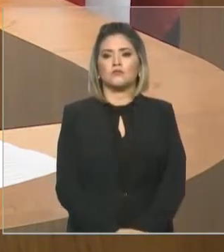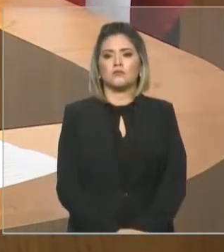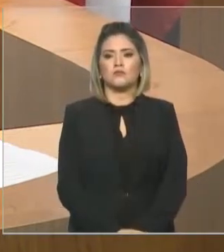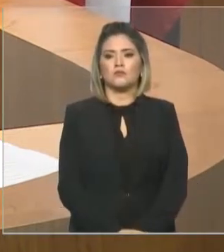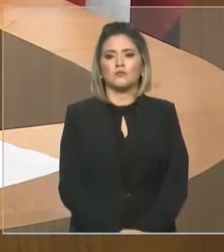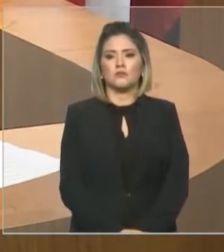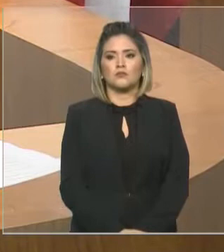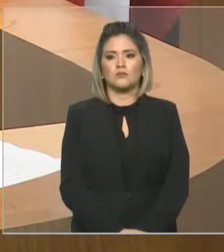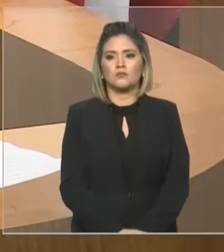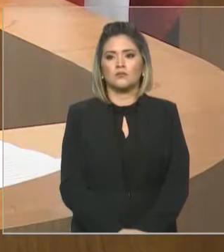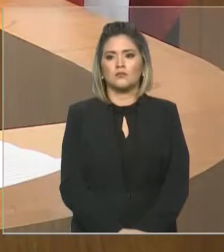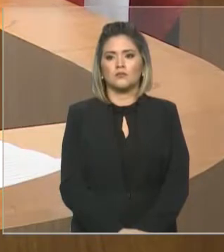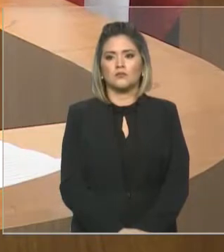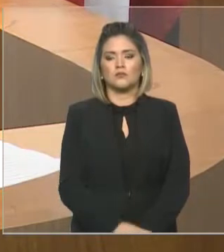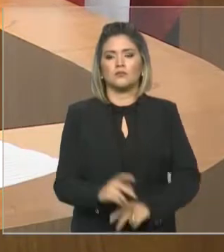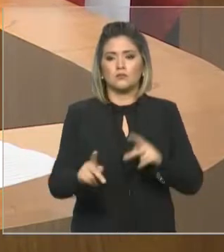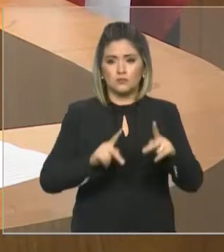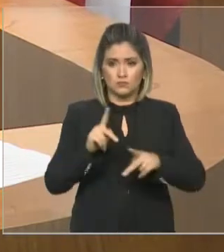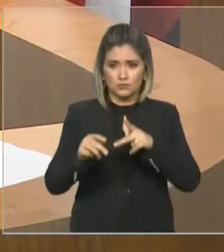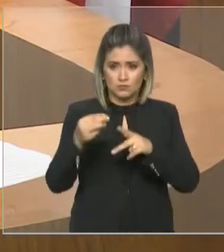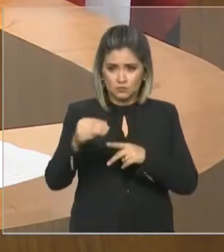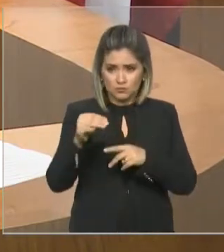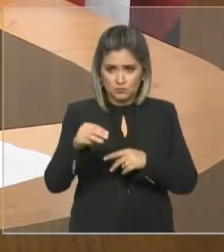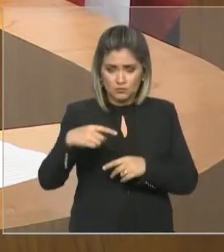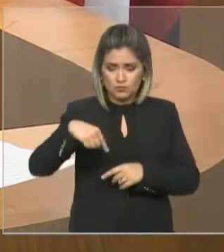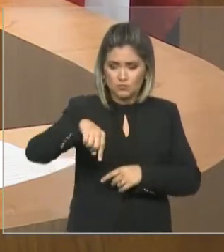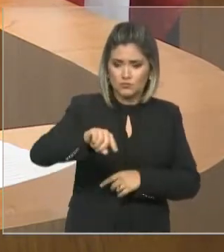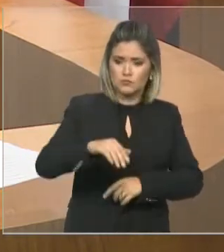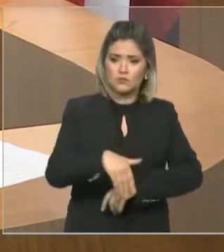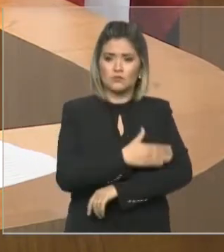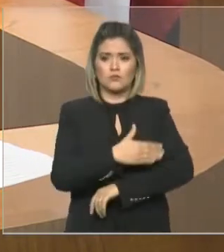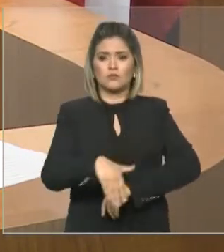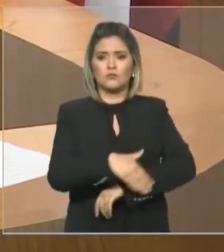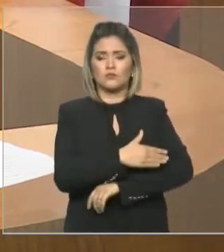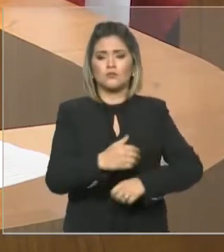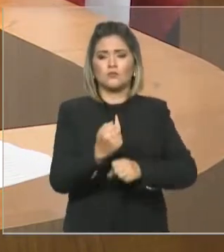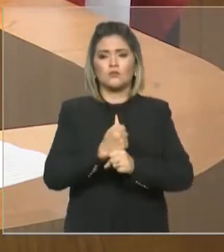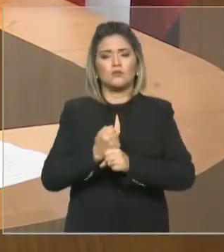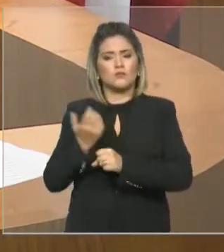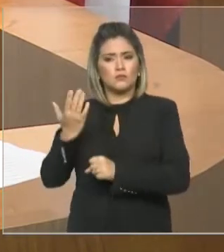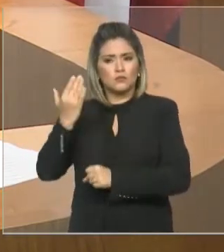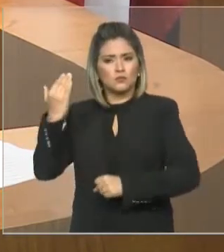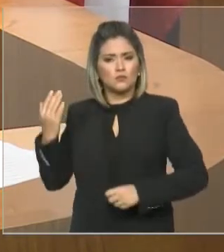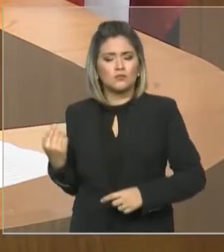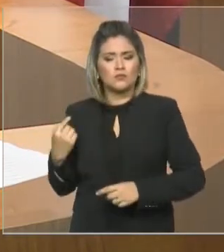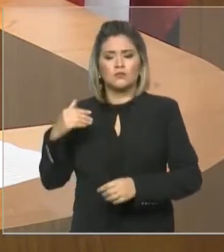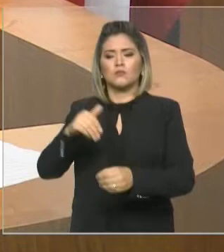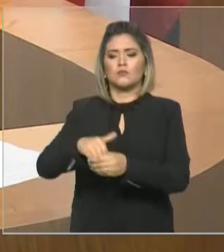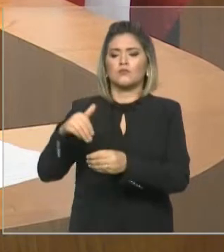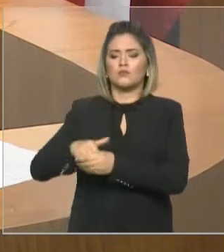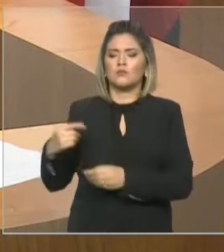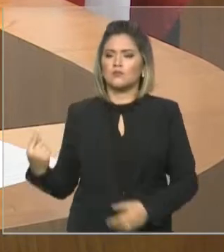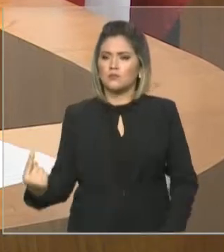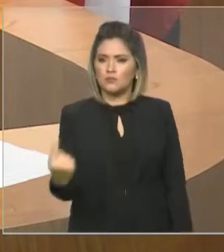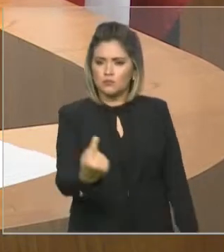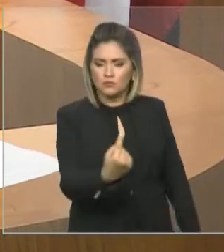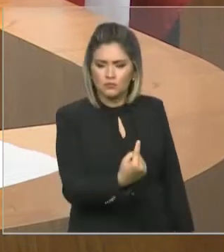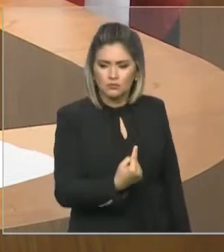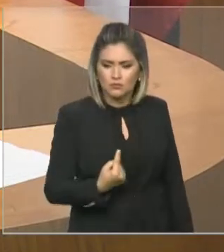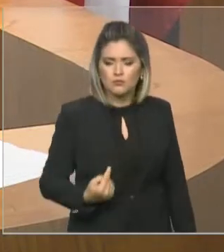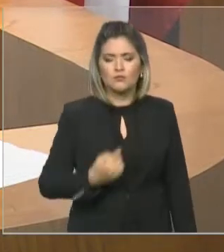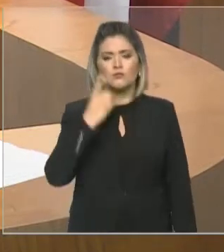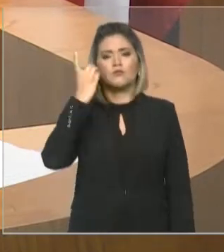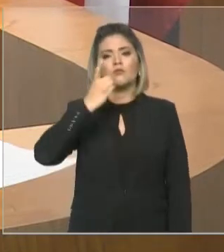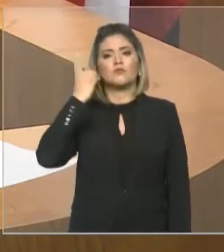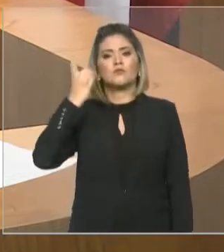os maranhenses foram às ruas no ano pretérito para depositar um voto de confiança em cada um de nós, deputadas